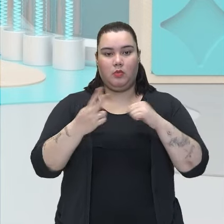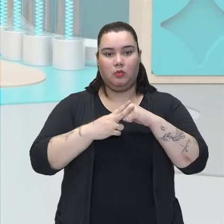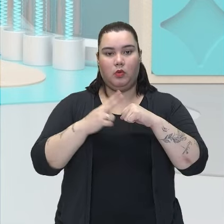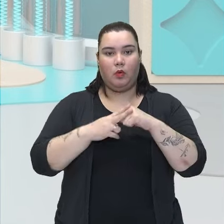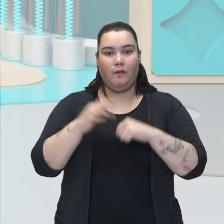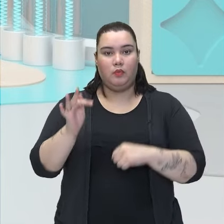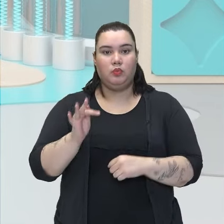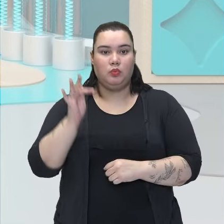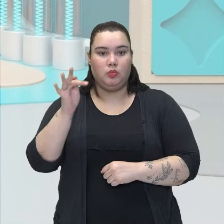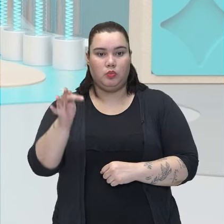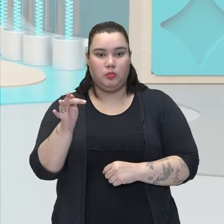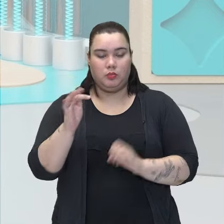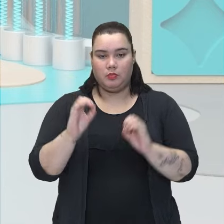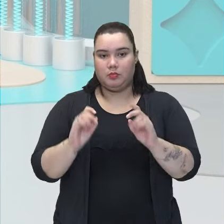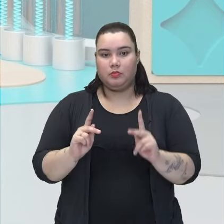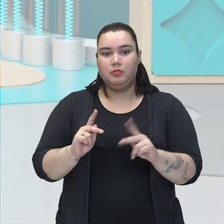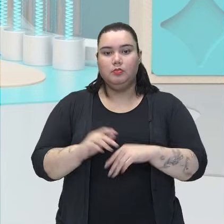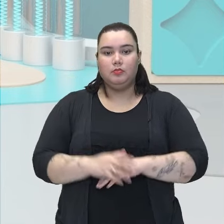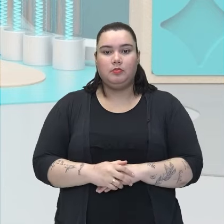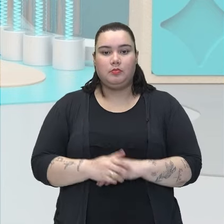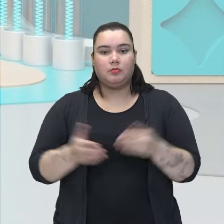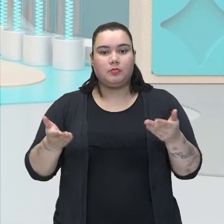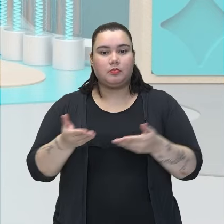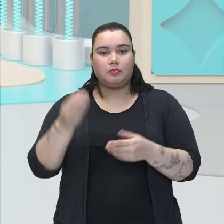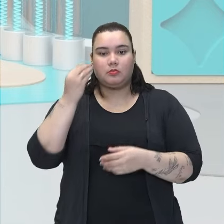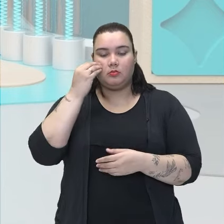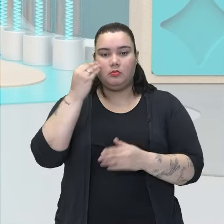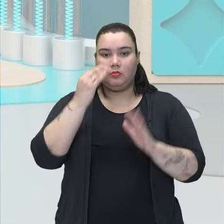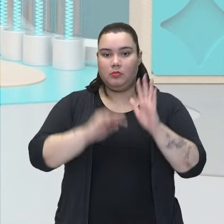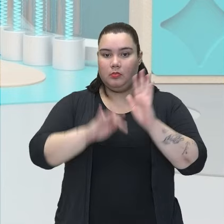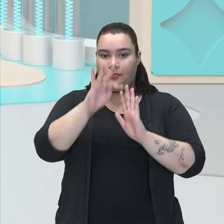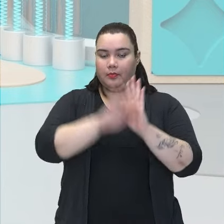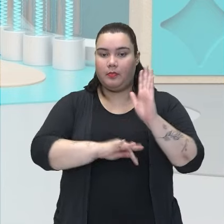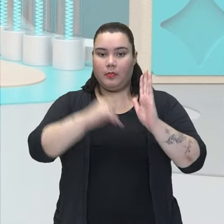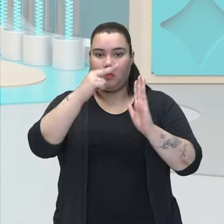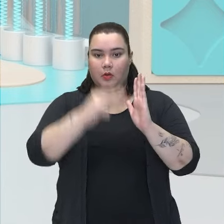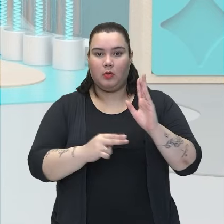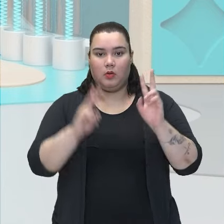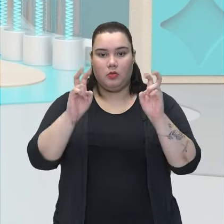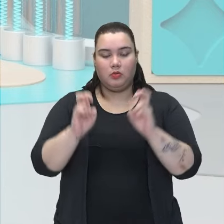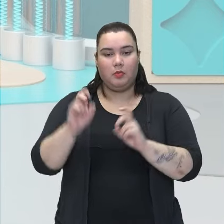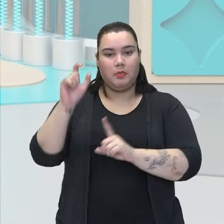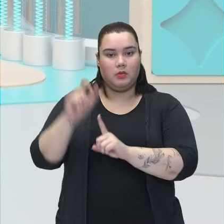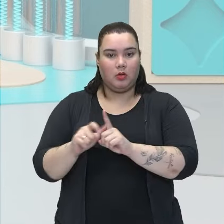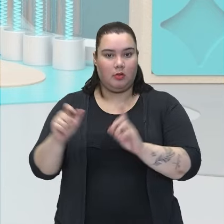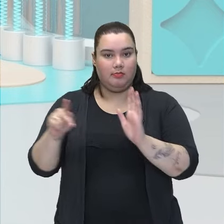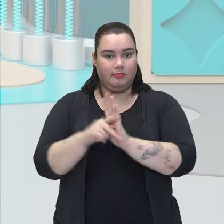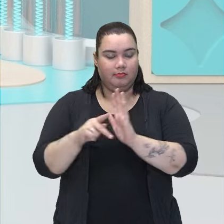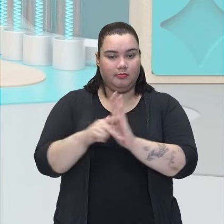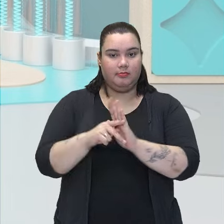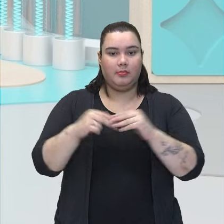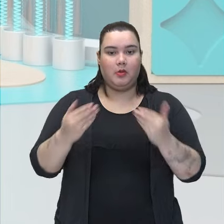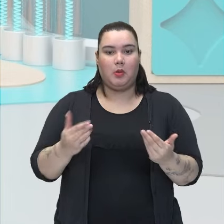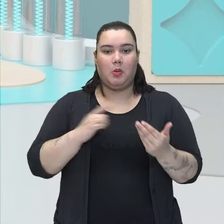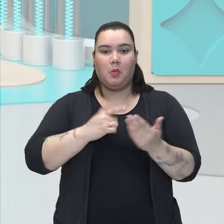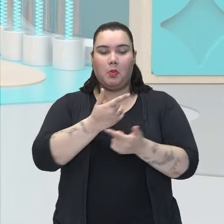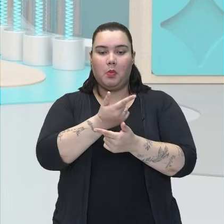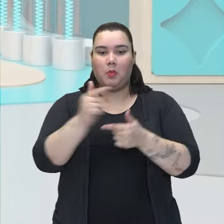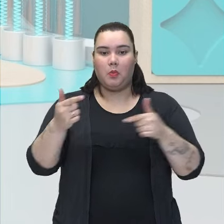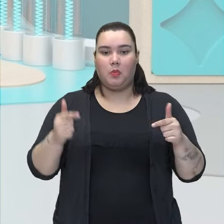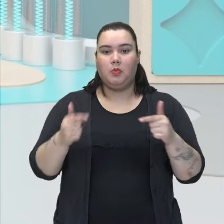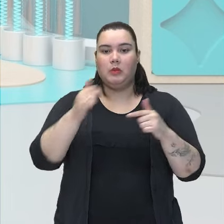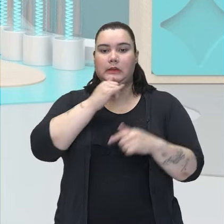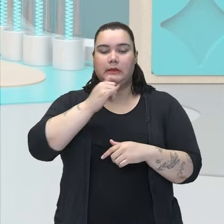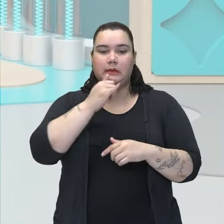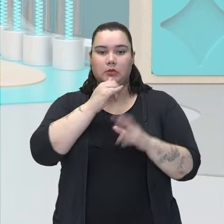going to. Nós vamos ver agora, a partir de um texto também, sobre a personagem Potira, alguns outros exemplos sobre esse